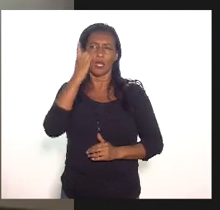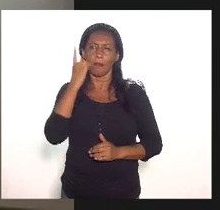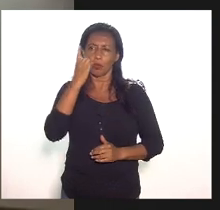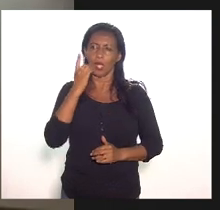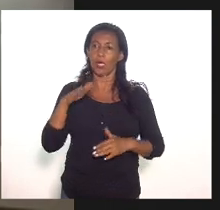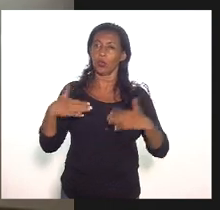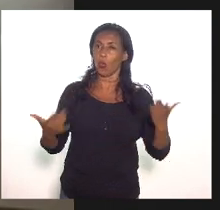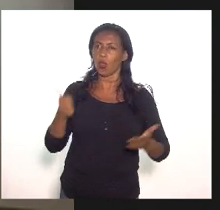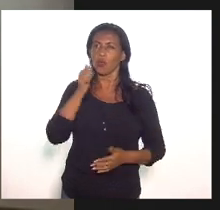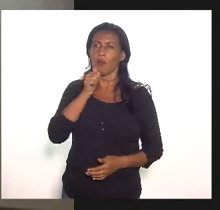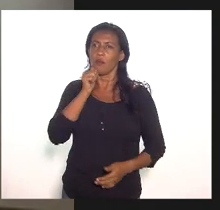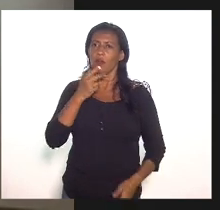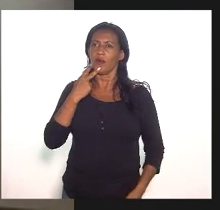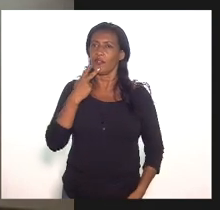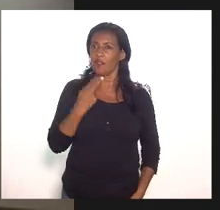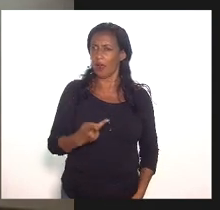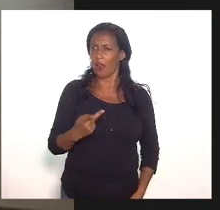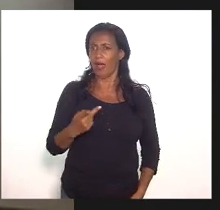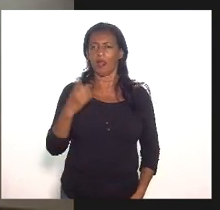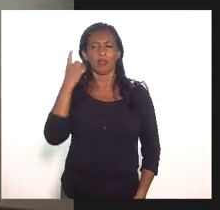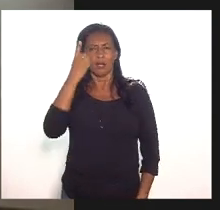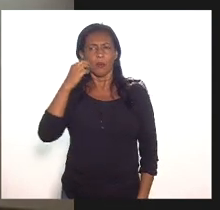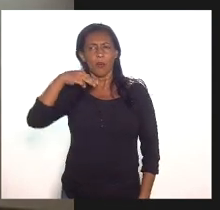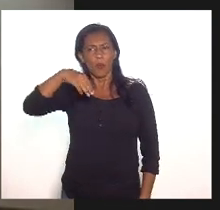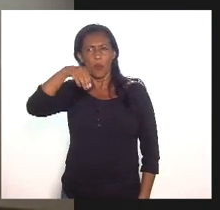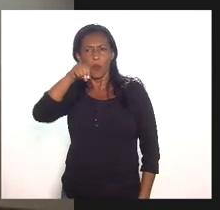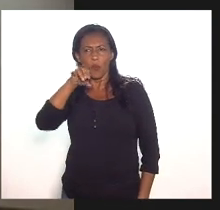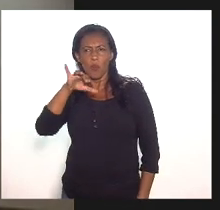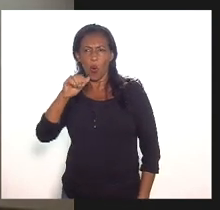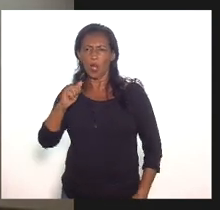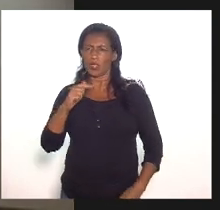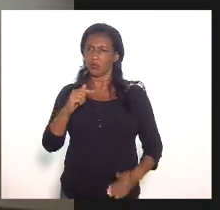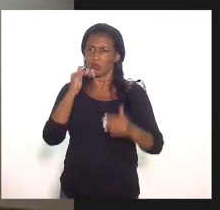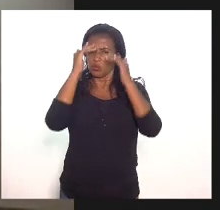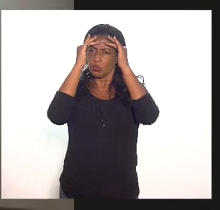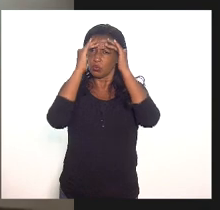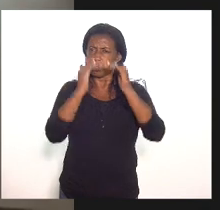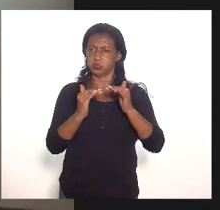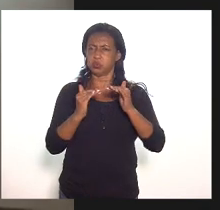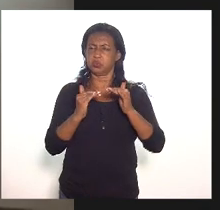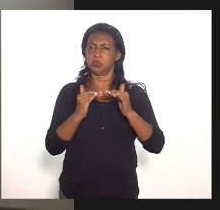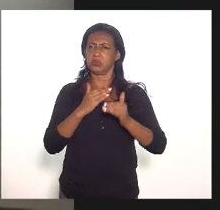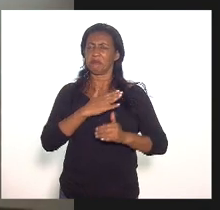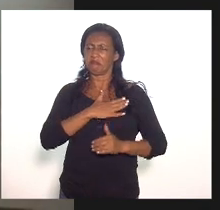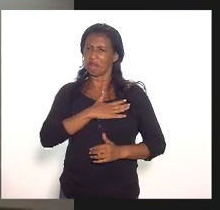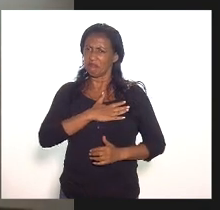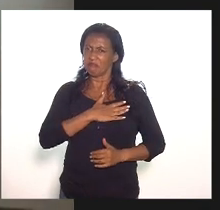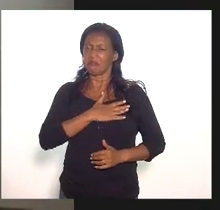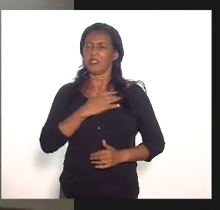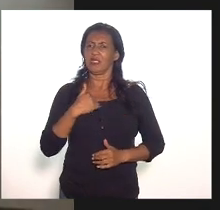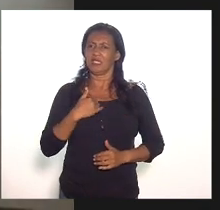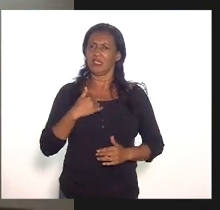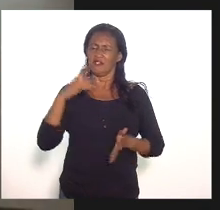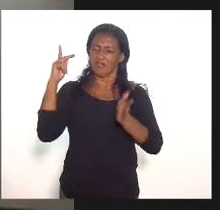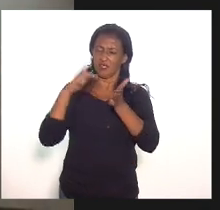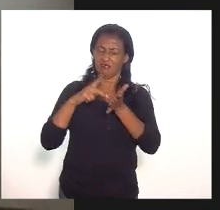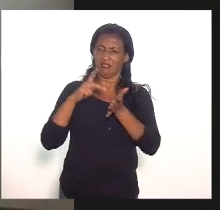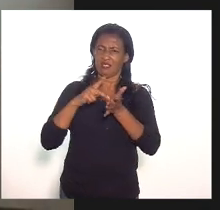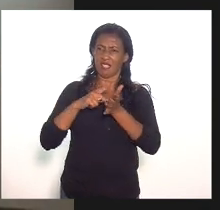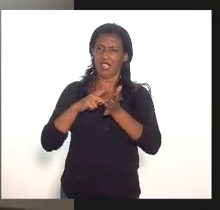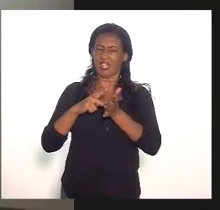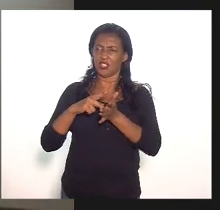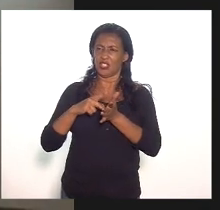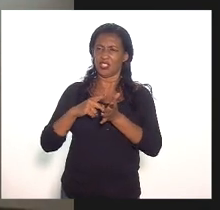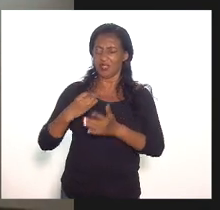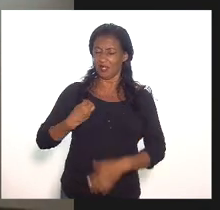mulher preta falar. Deputada Mônica Francisco tem toda a minha solidariedade porque traz aqui um debate concreto sobre a realidade, uma